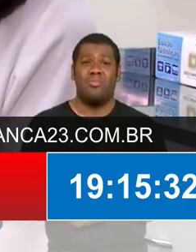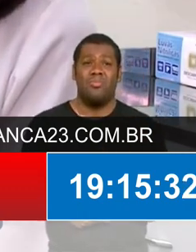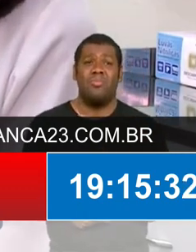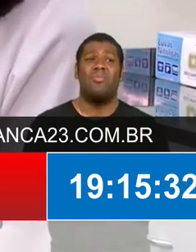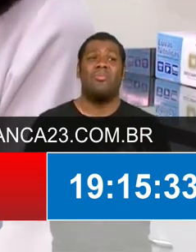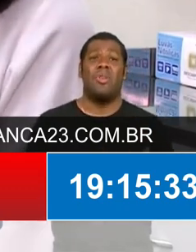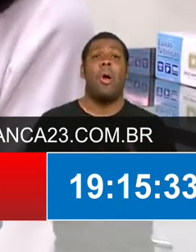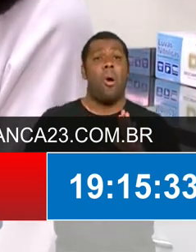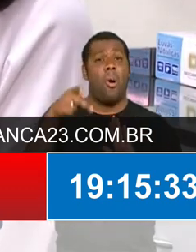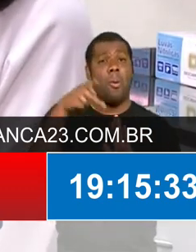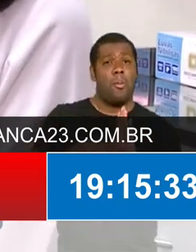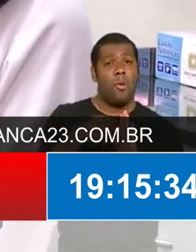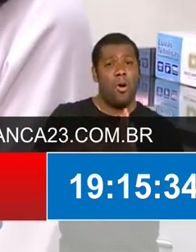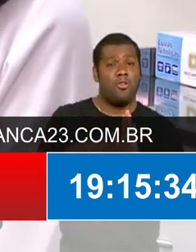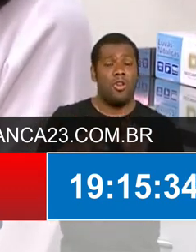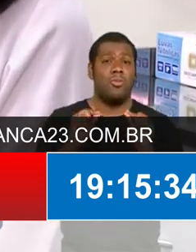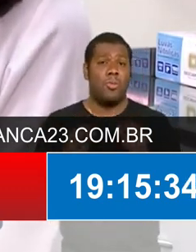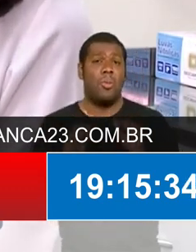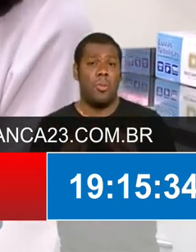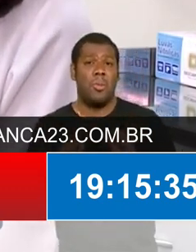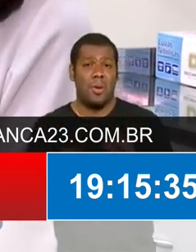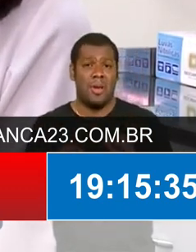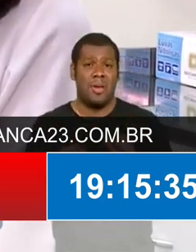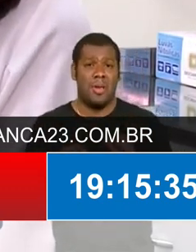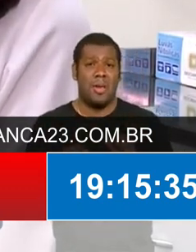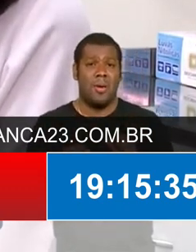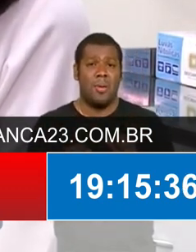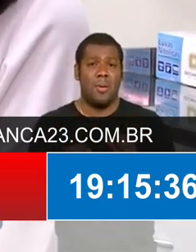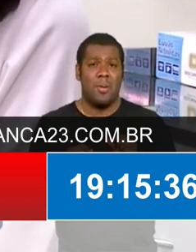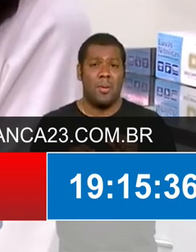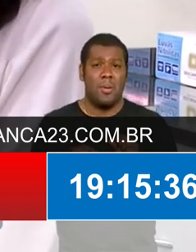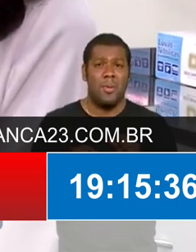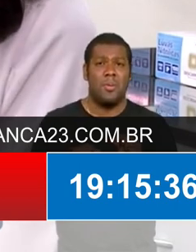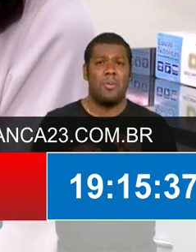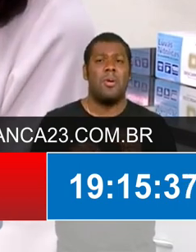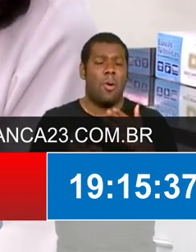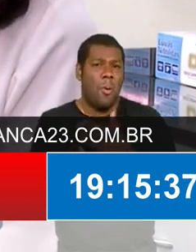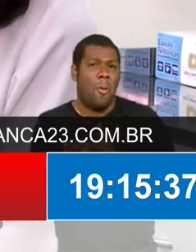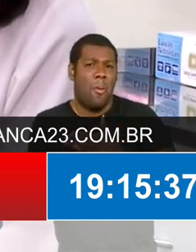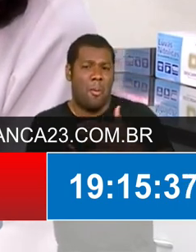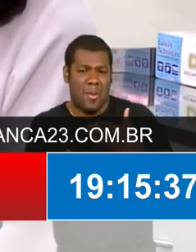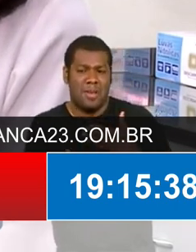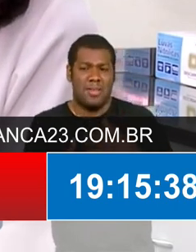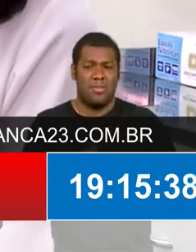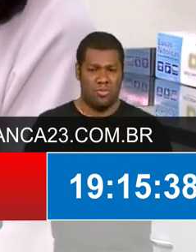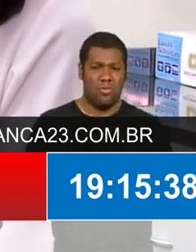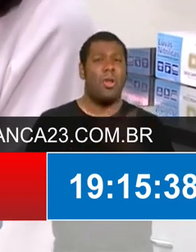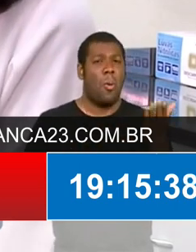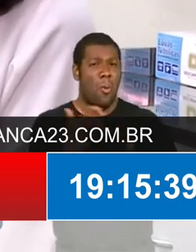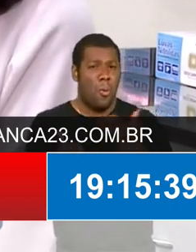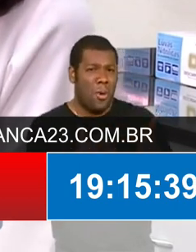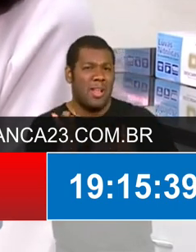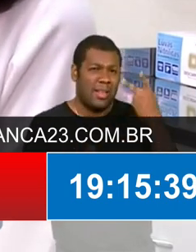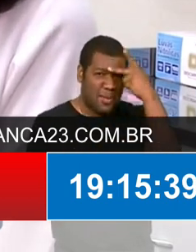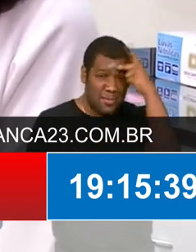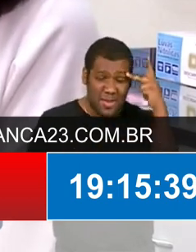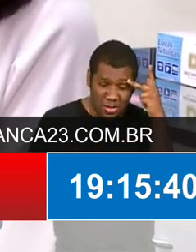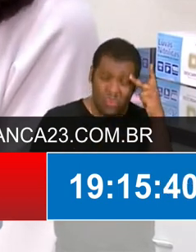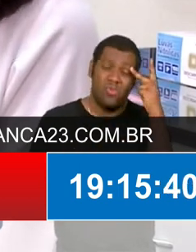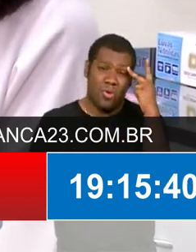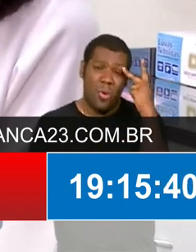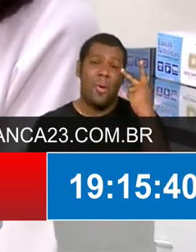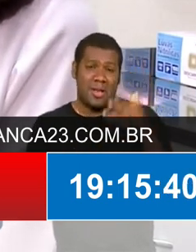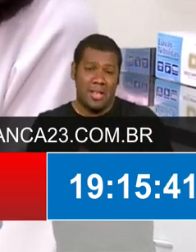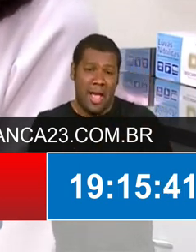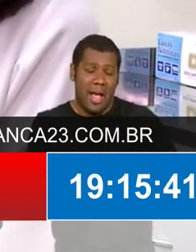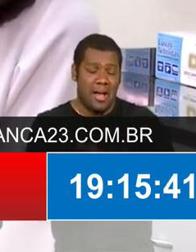desse nosso projeto é o carcinoma basocelular em fase inicial de tratamento, né? É uma lesão